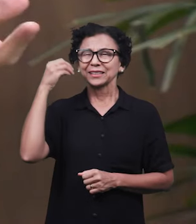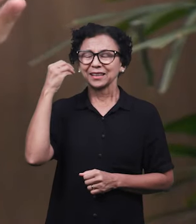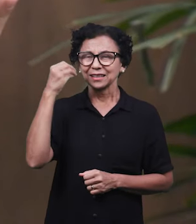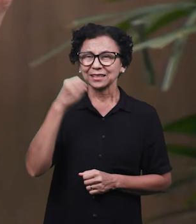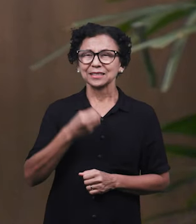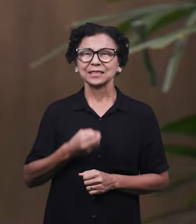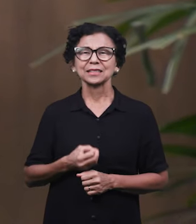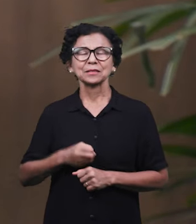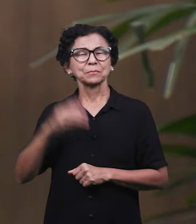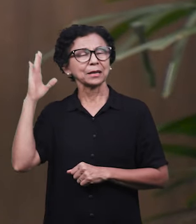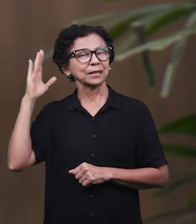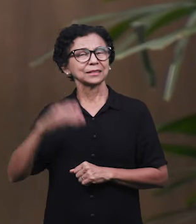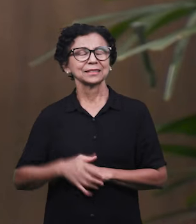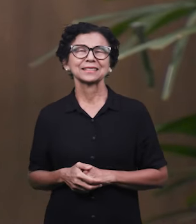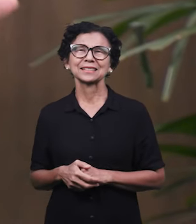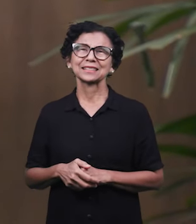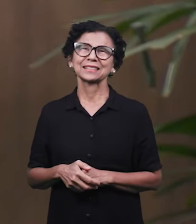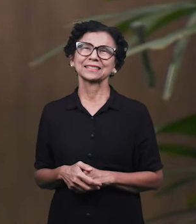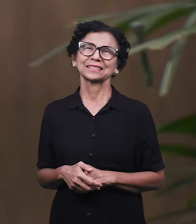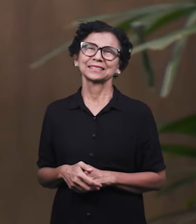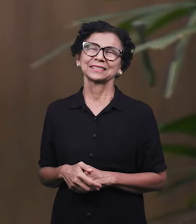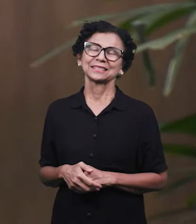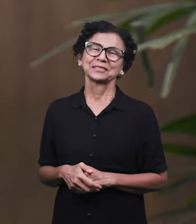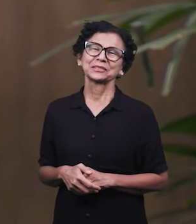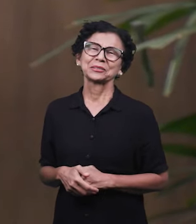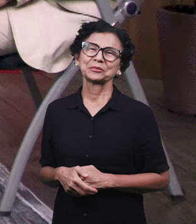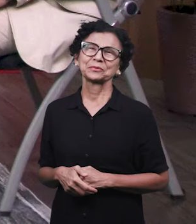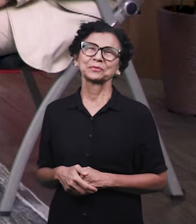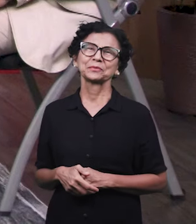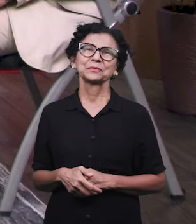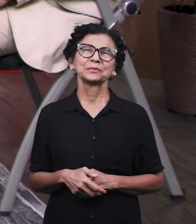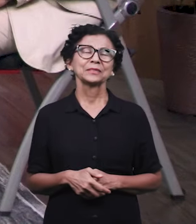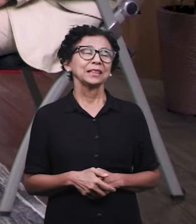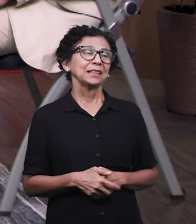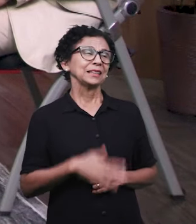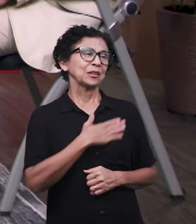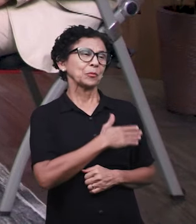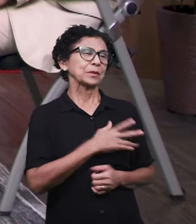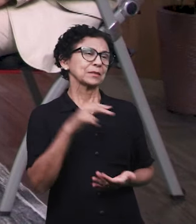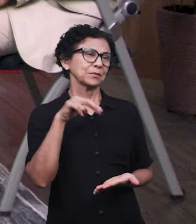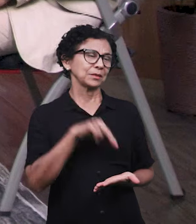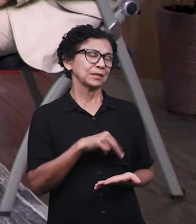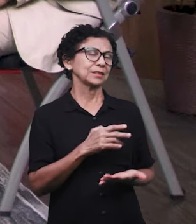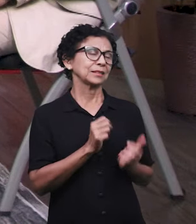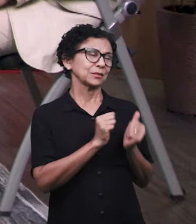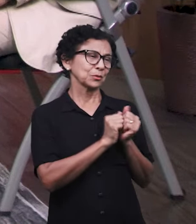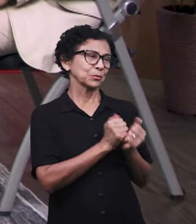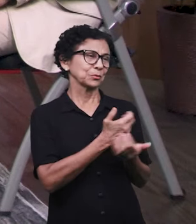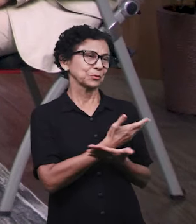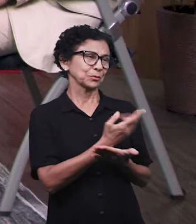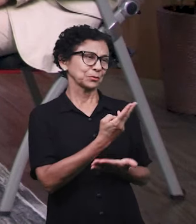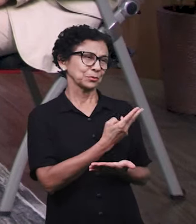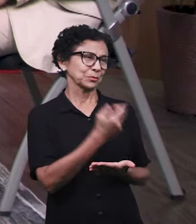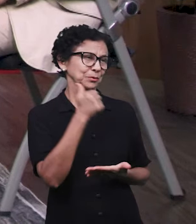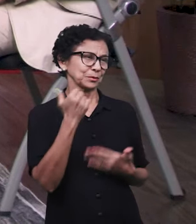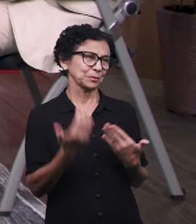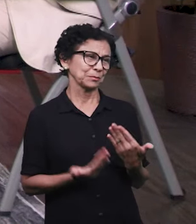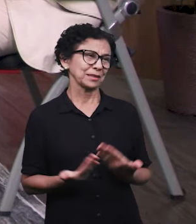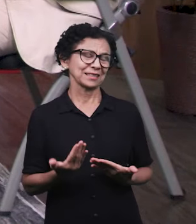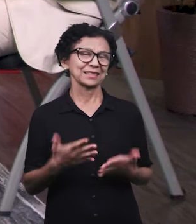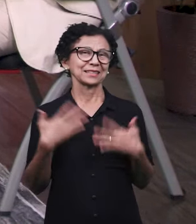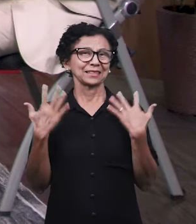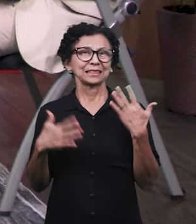hoje estamos podendo desfrutar aqui de mais uma experiência de estar aqui no programa com as nossas irmãs, né, que a gente aprende Maravilha. muito com as irmãs também. É uma alegria